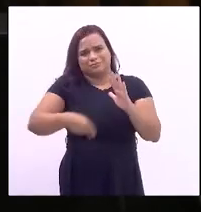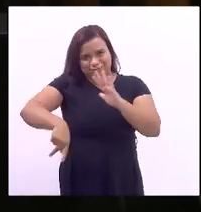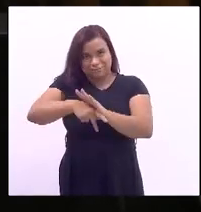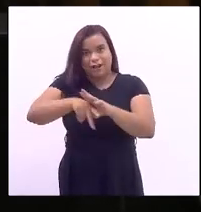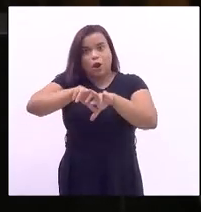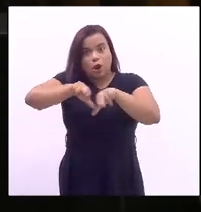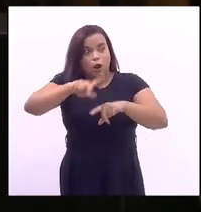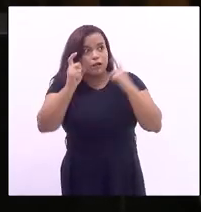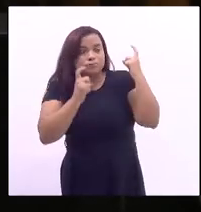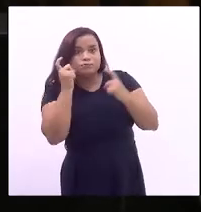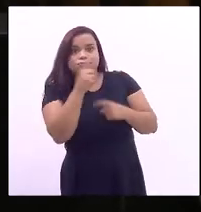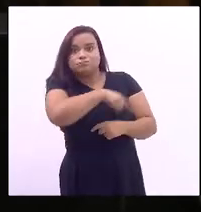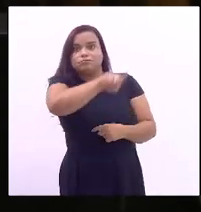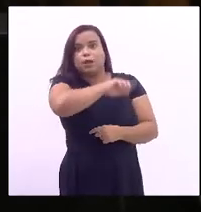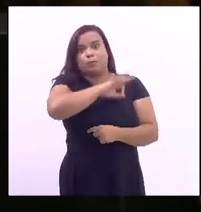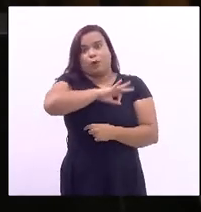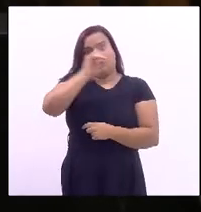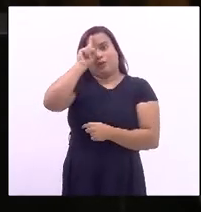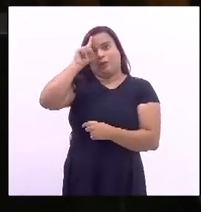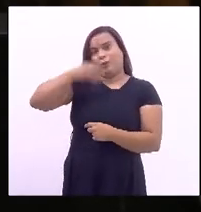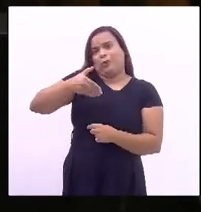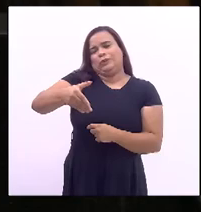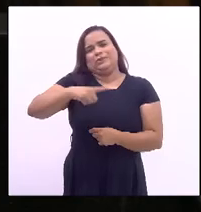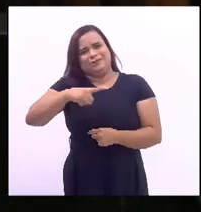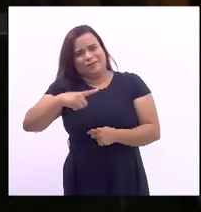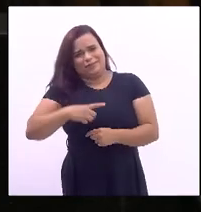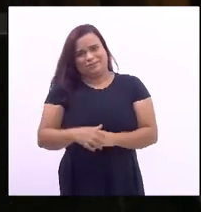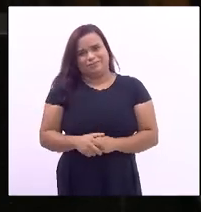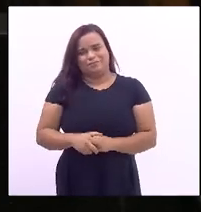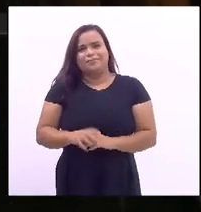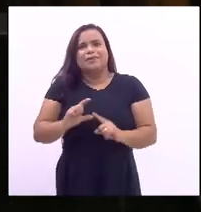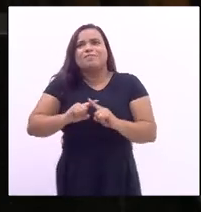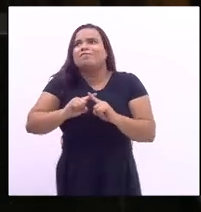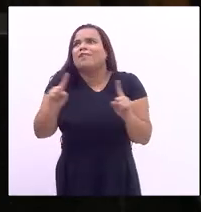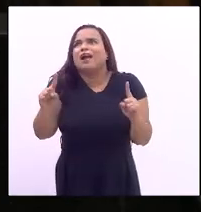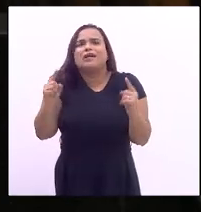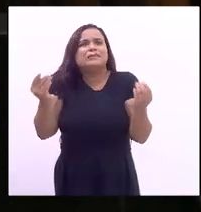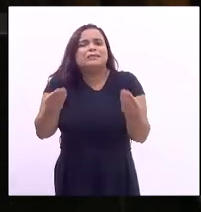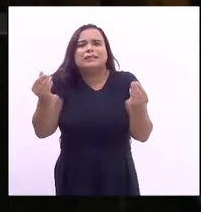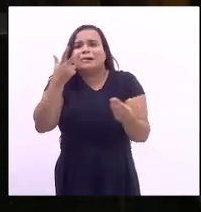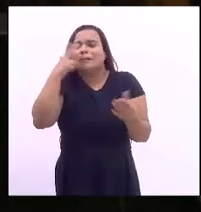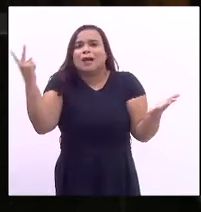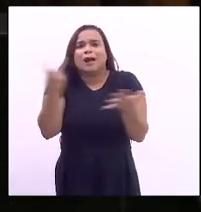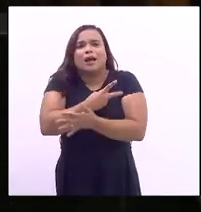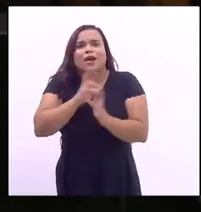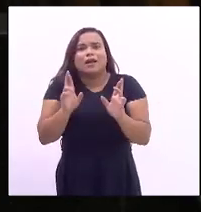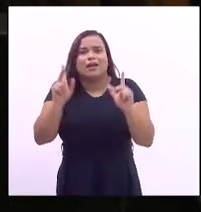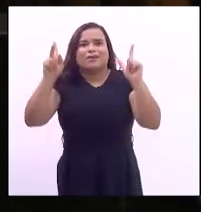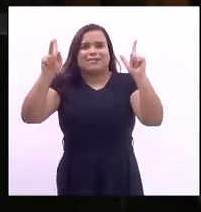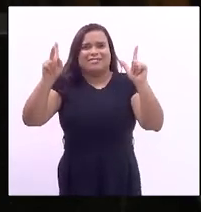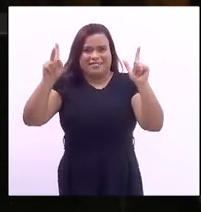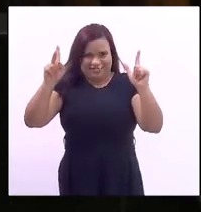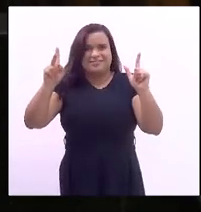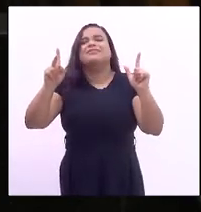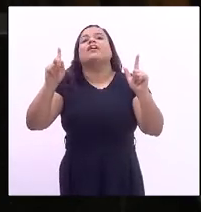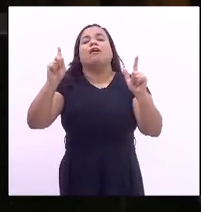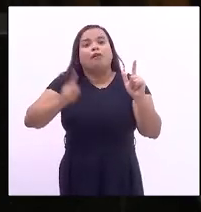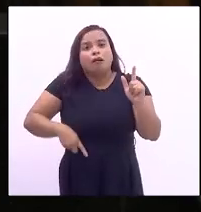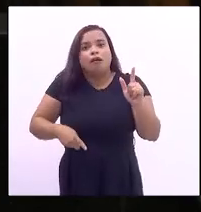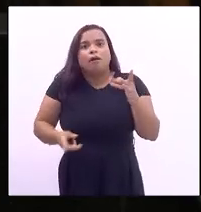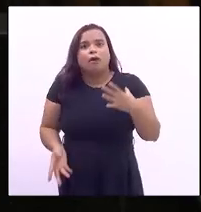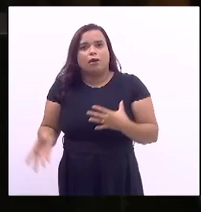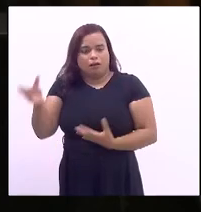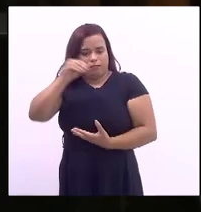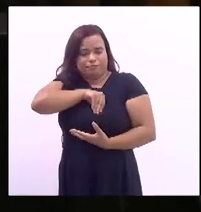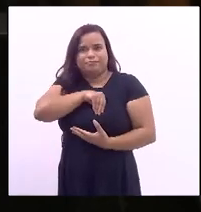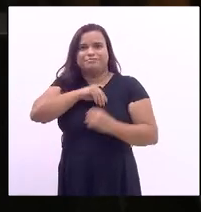assola os nossos policiais diariamente mas não o que aconteceu foi o inverso for a implantação